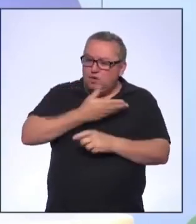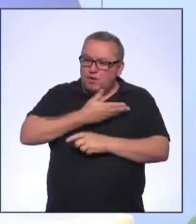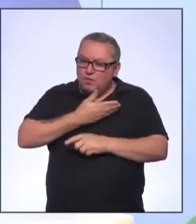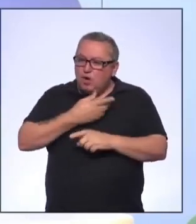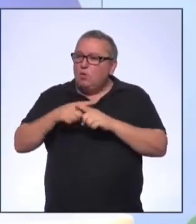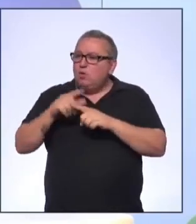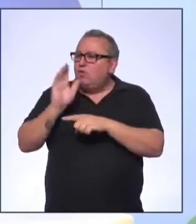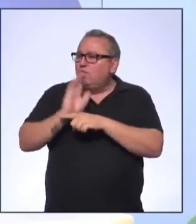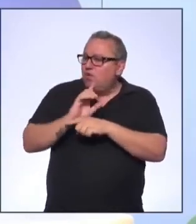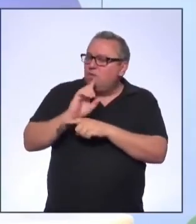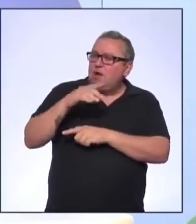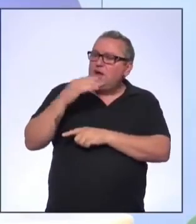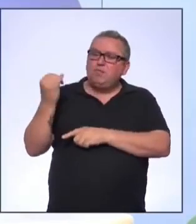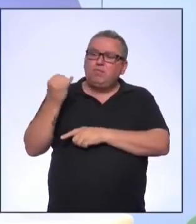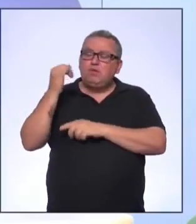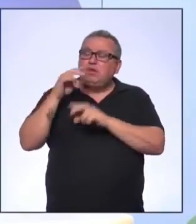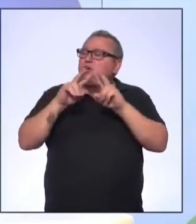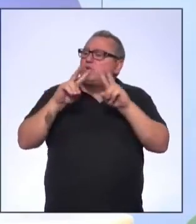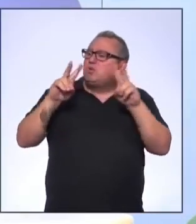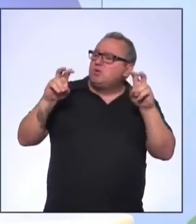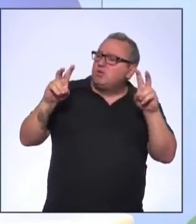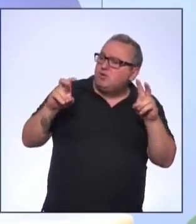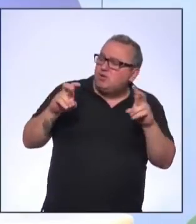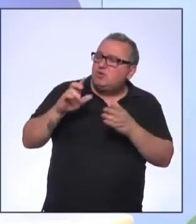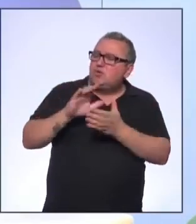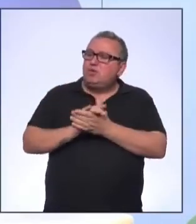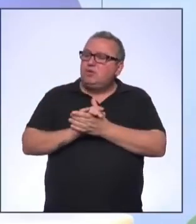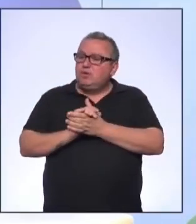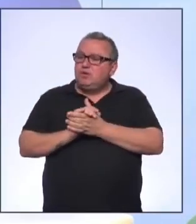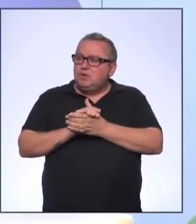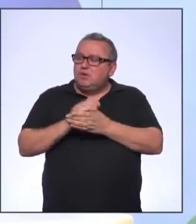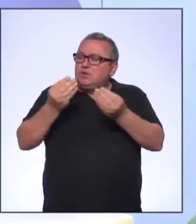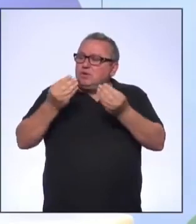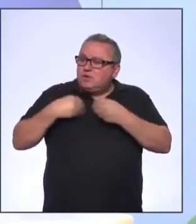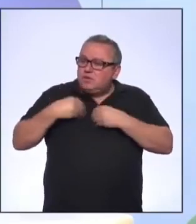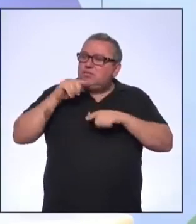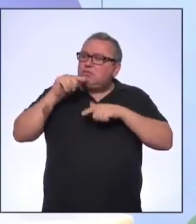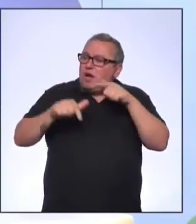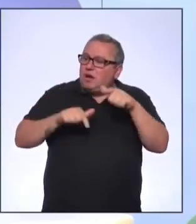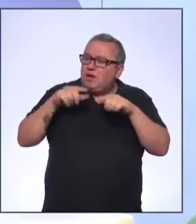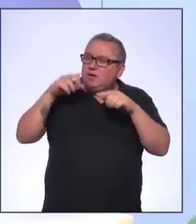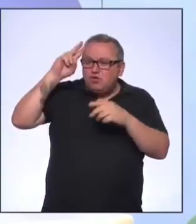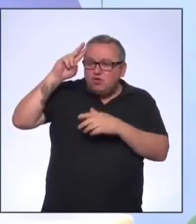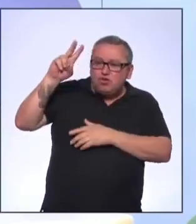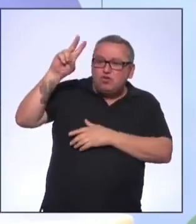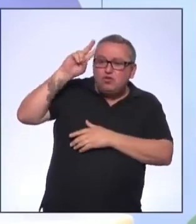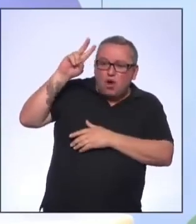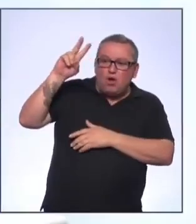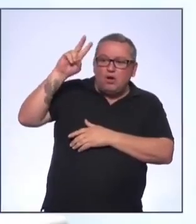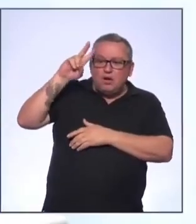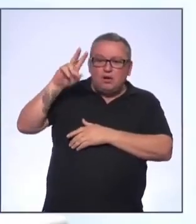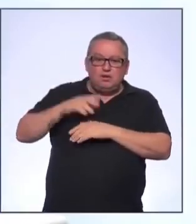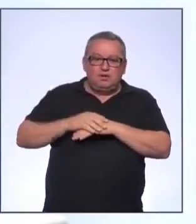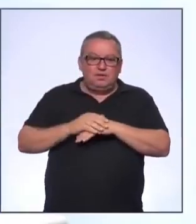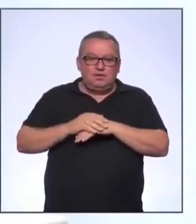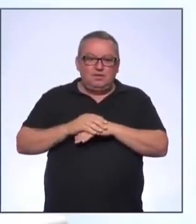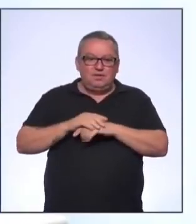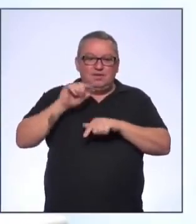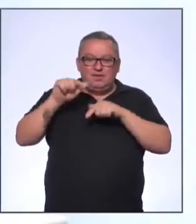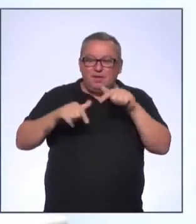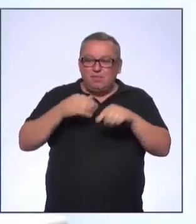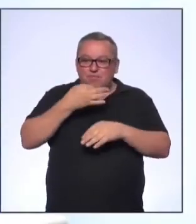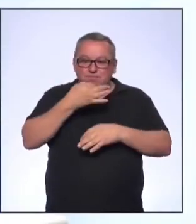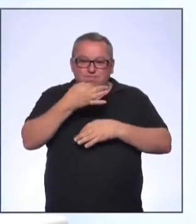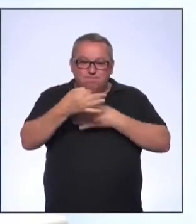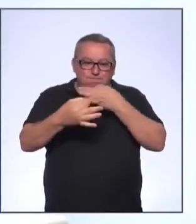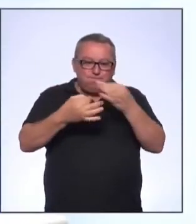filme é importante, é um assunto que faz parte do meu trabalho de história. Exatamente. Esse trabalho de argumentação